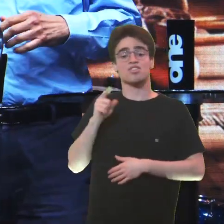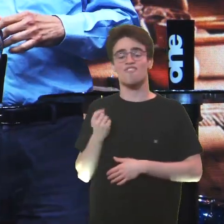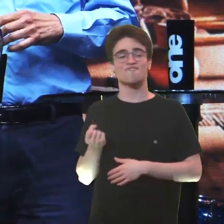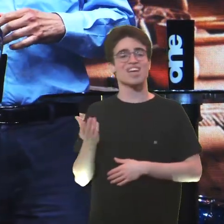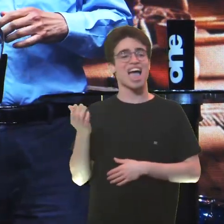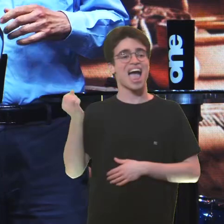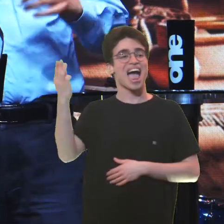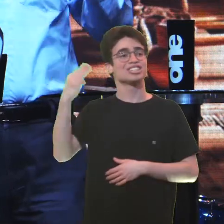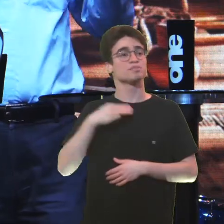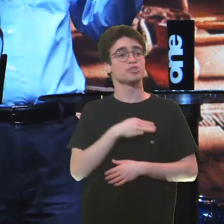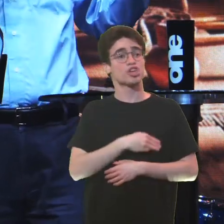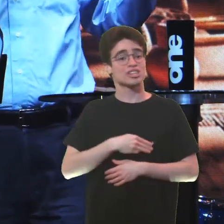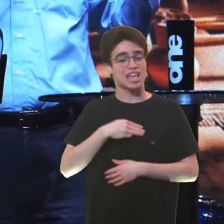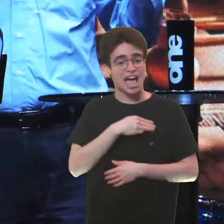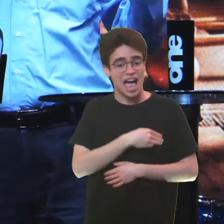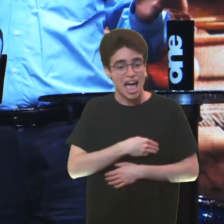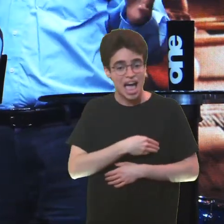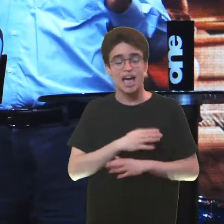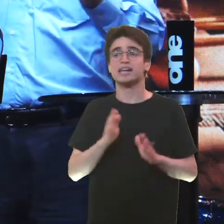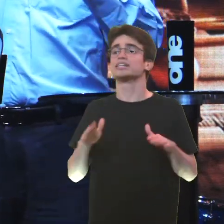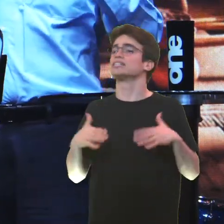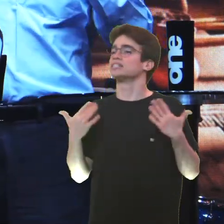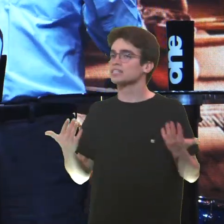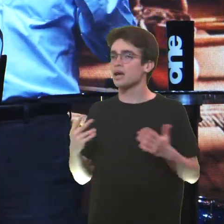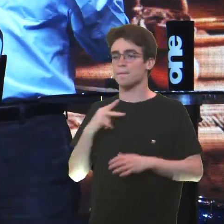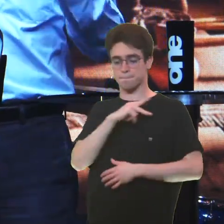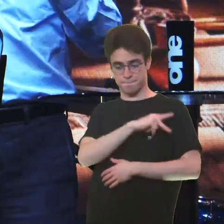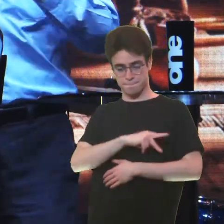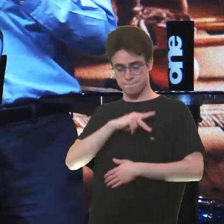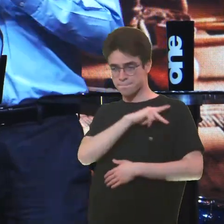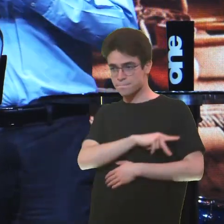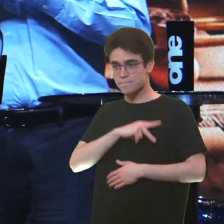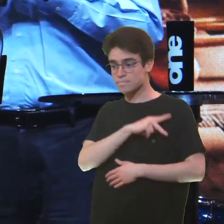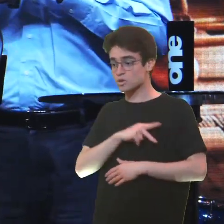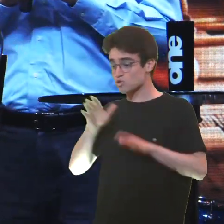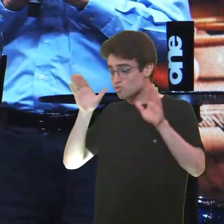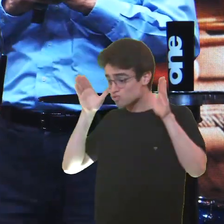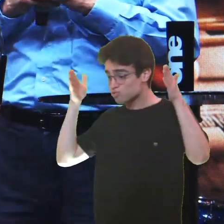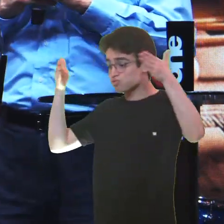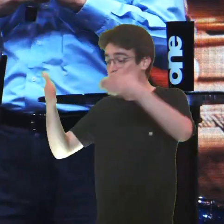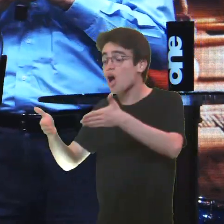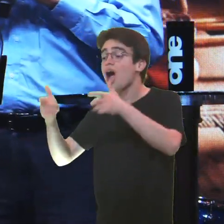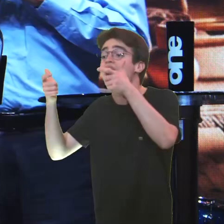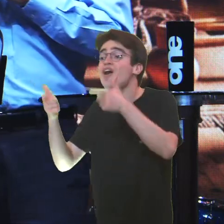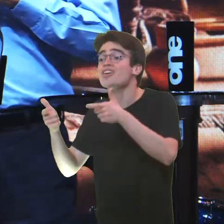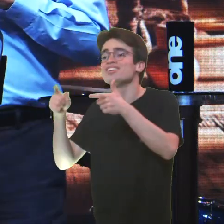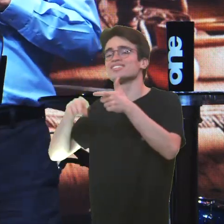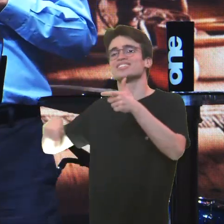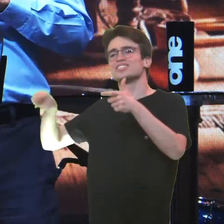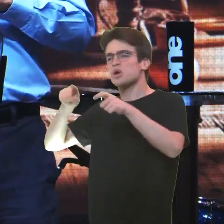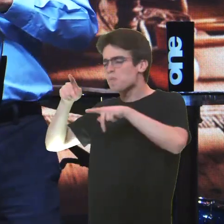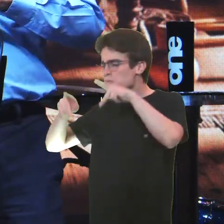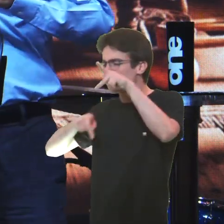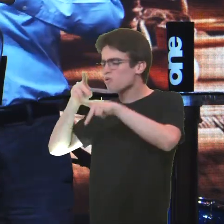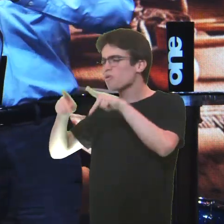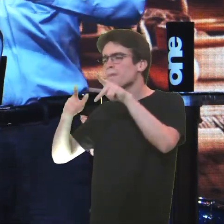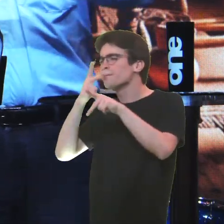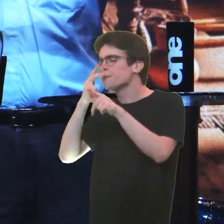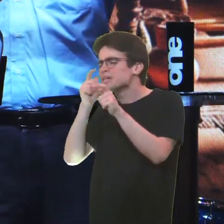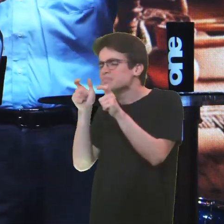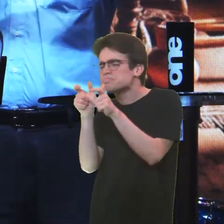viagem missionária, Pablo se enfocó en poblaciones muy pequeñas. Paulo colocou seu foco em populações muito